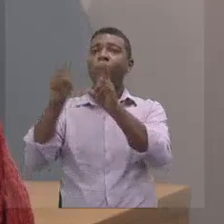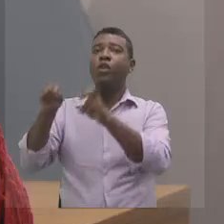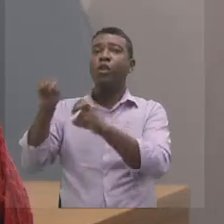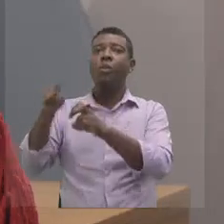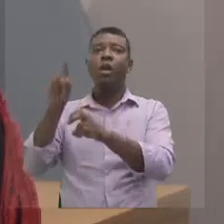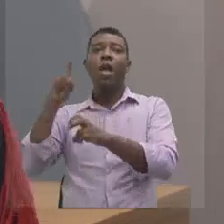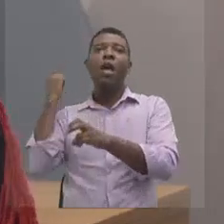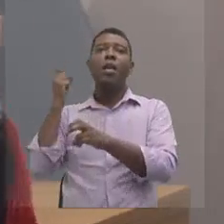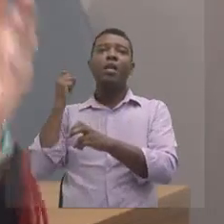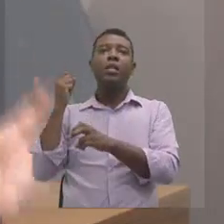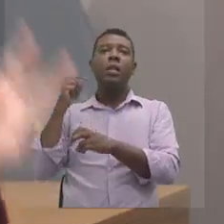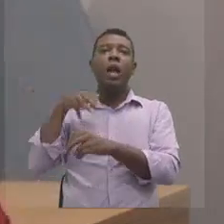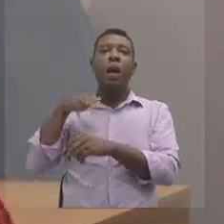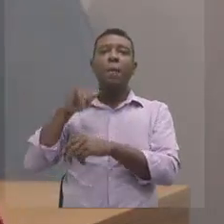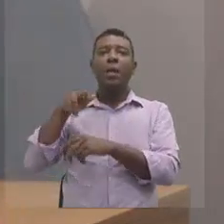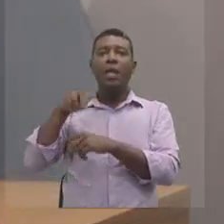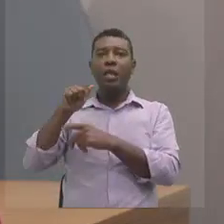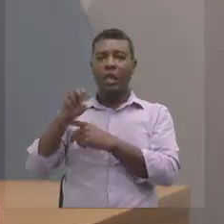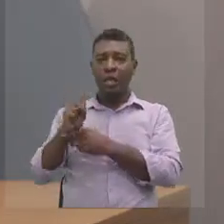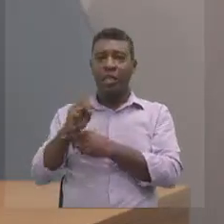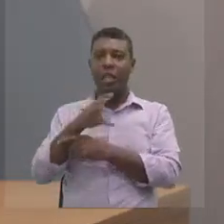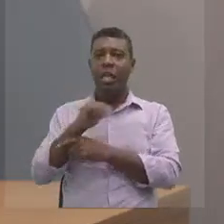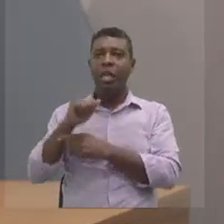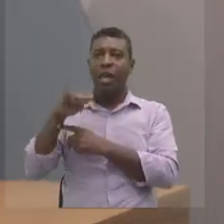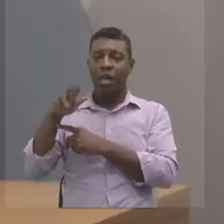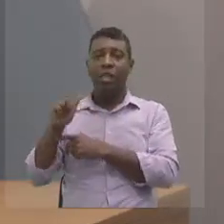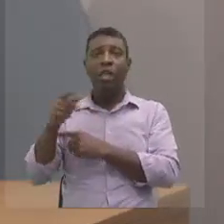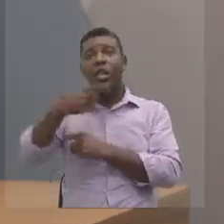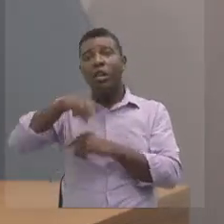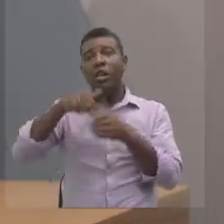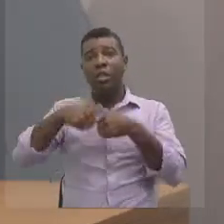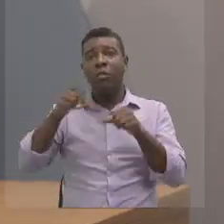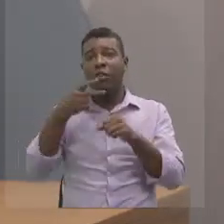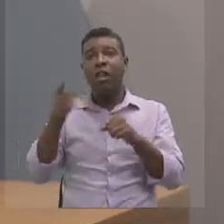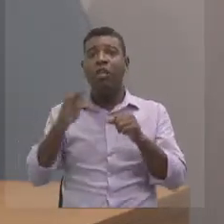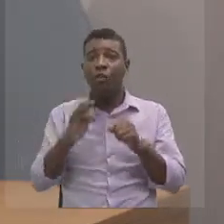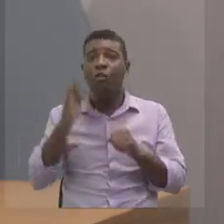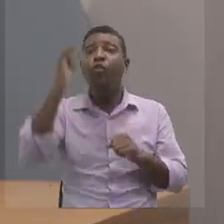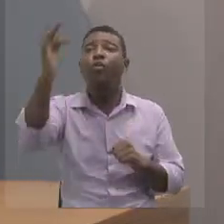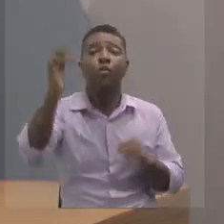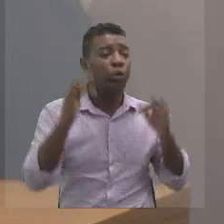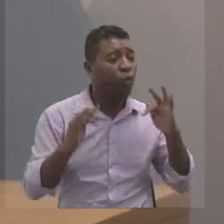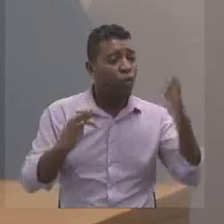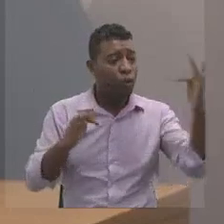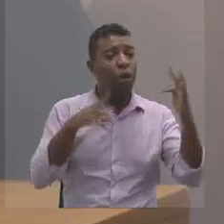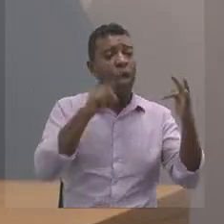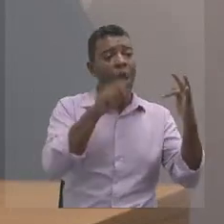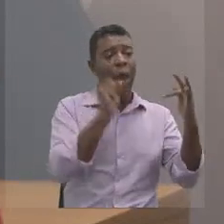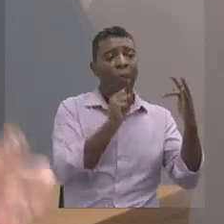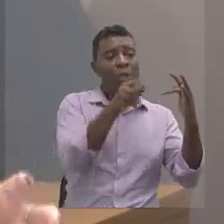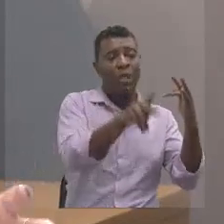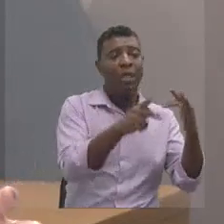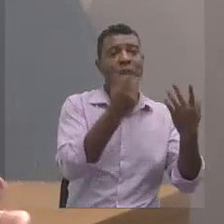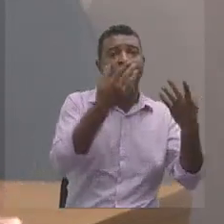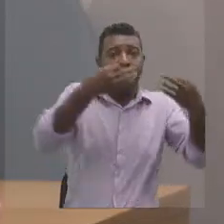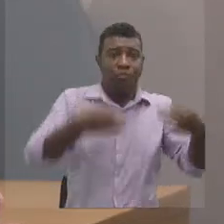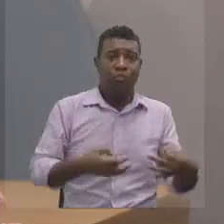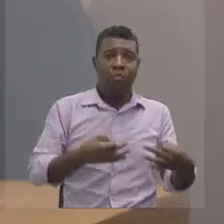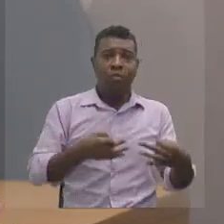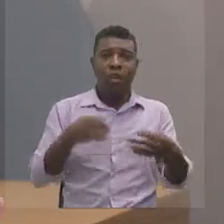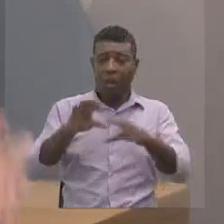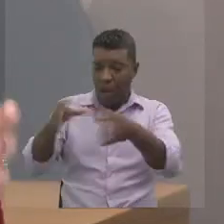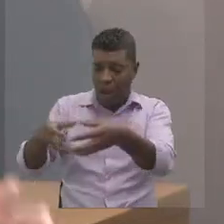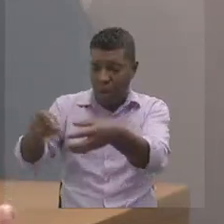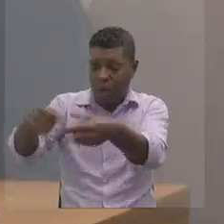Minas Caixa então nós estamos falando de sobre de futuro né de conseguir aposentar com dignidade os trabalhadores perderam